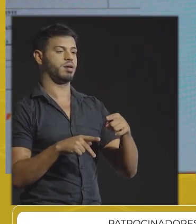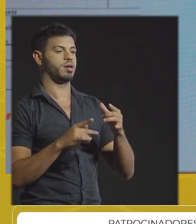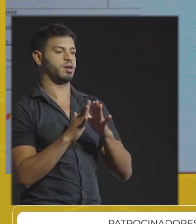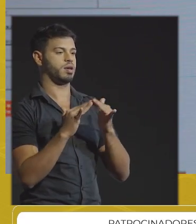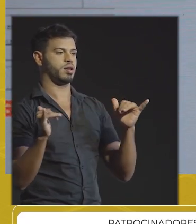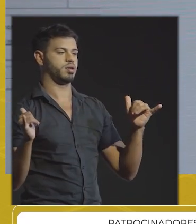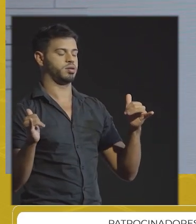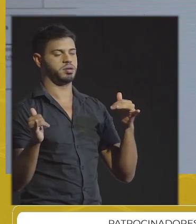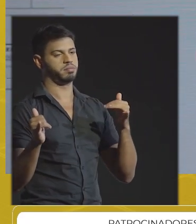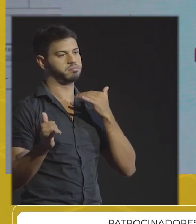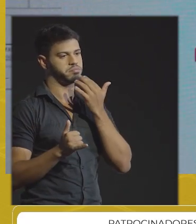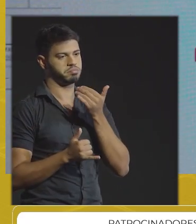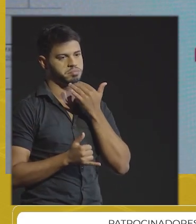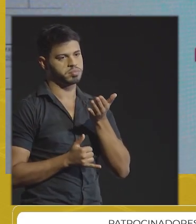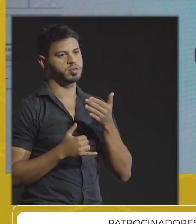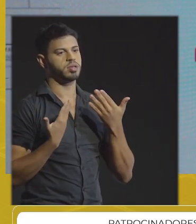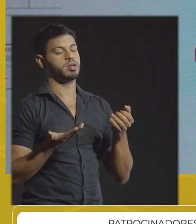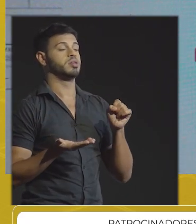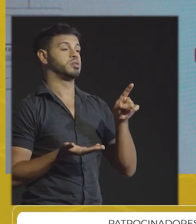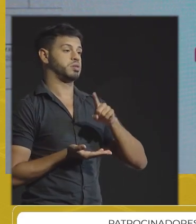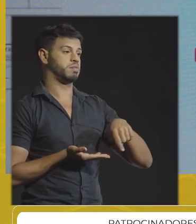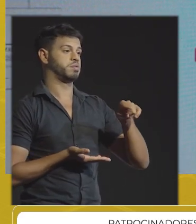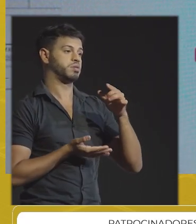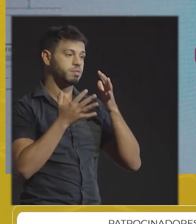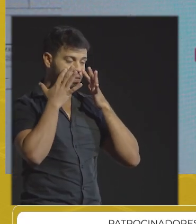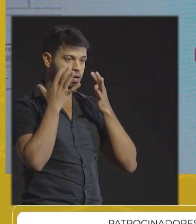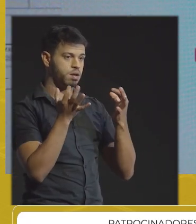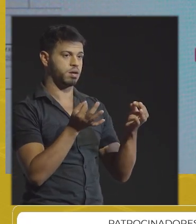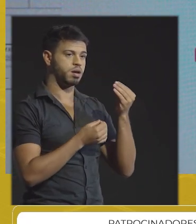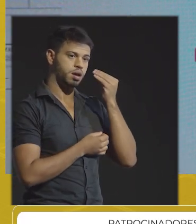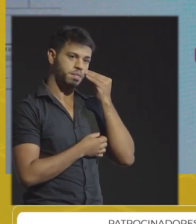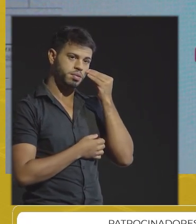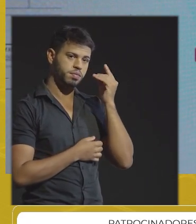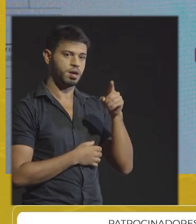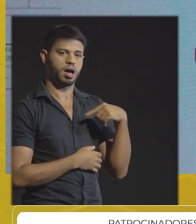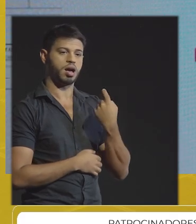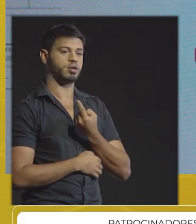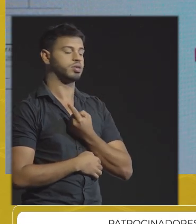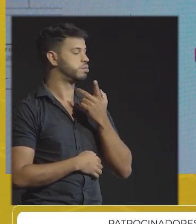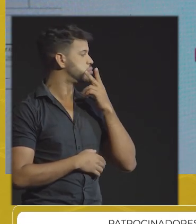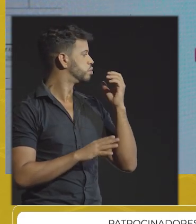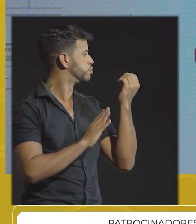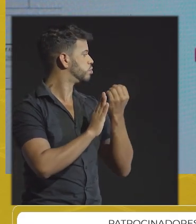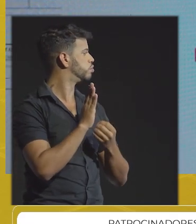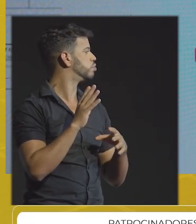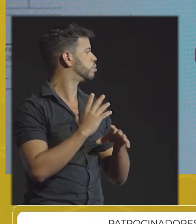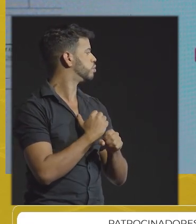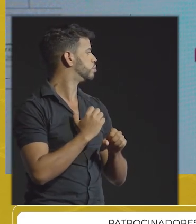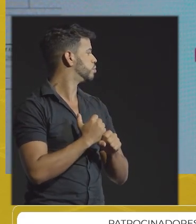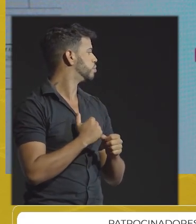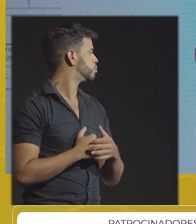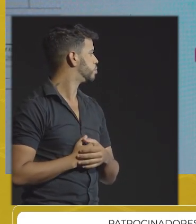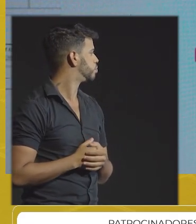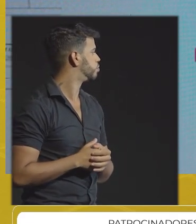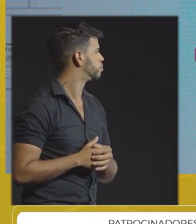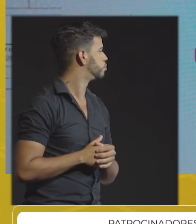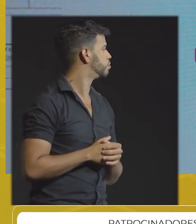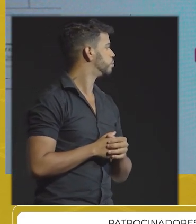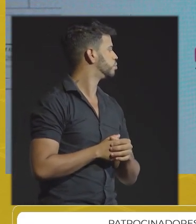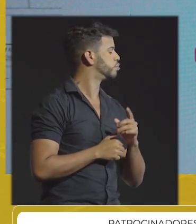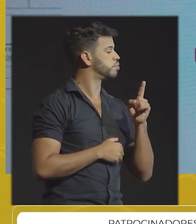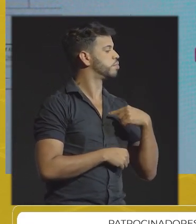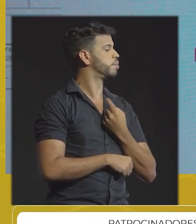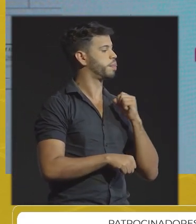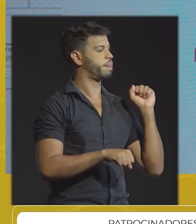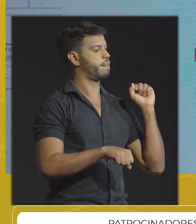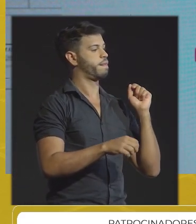pouco importa né então se vocês forem ver aqui a gente praticamente Zerou aqui a conta junto a distribuidora a gente